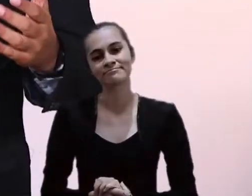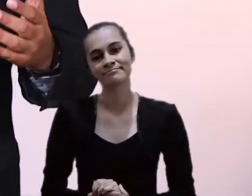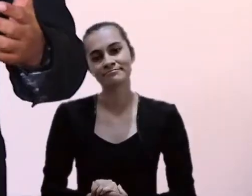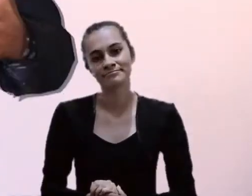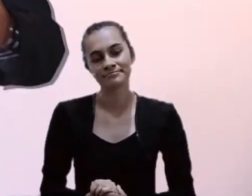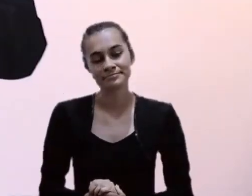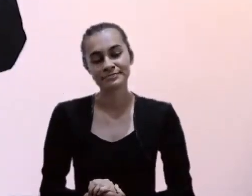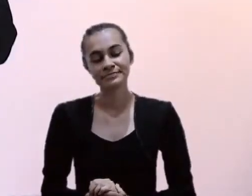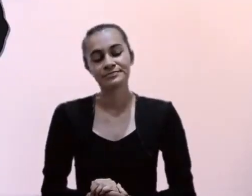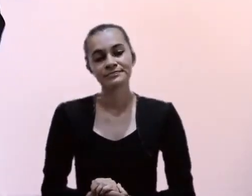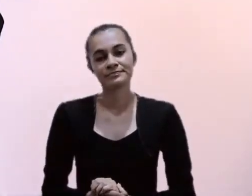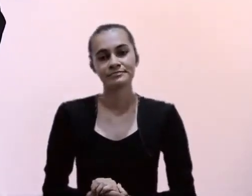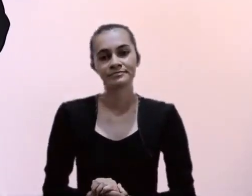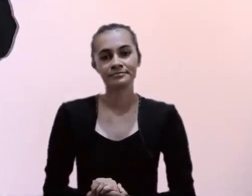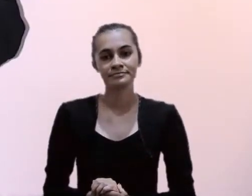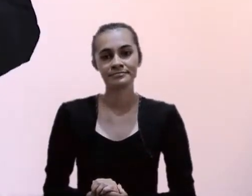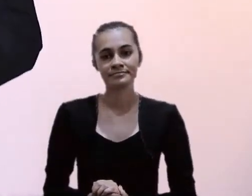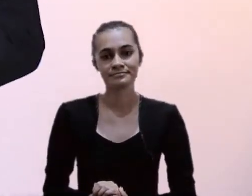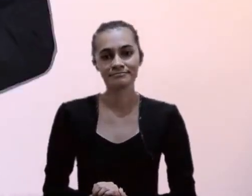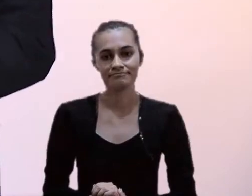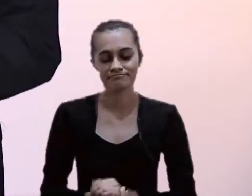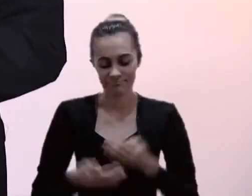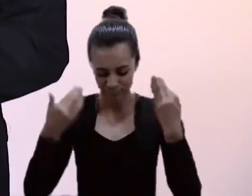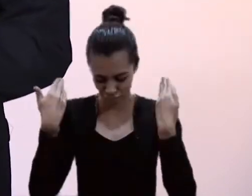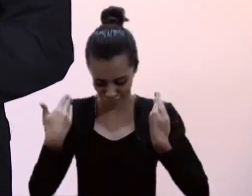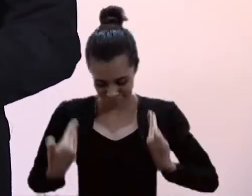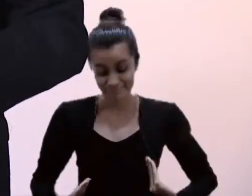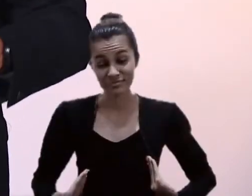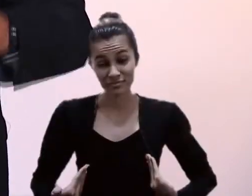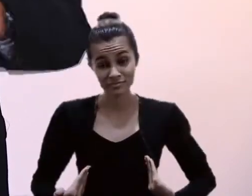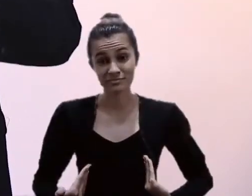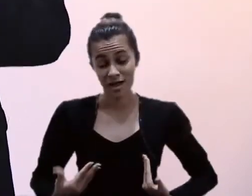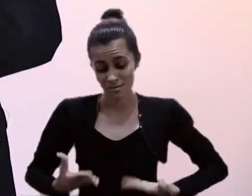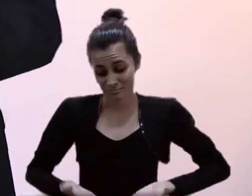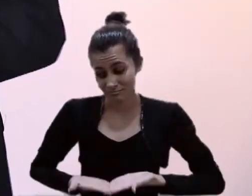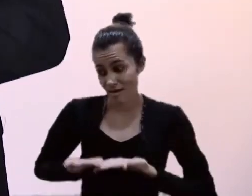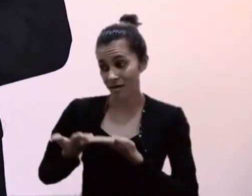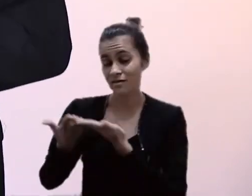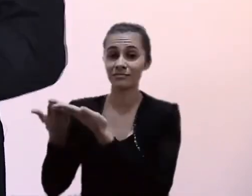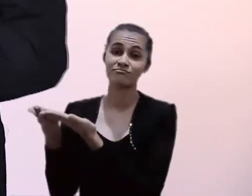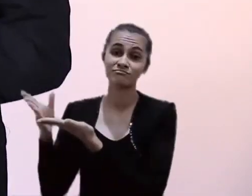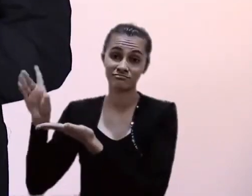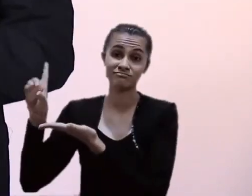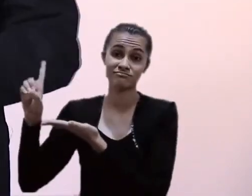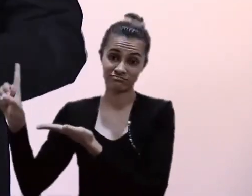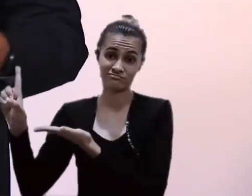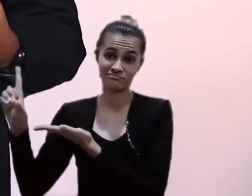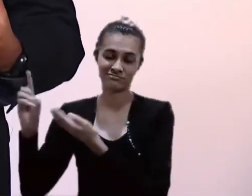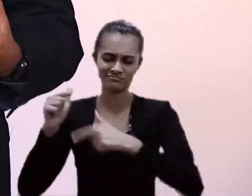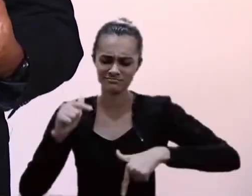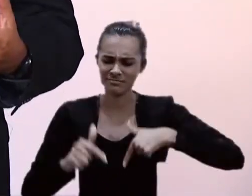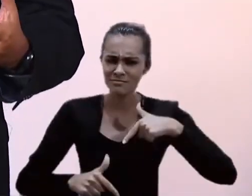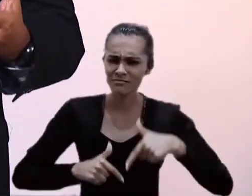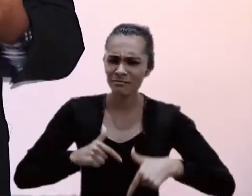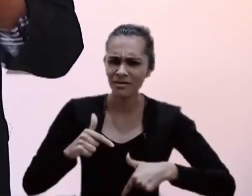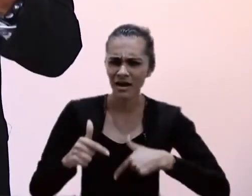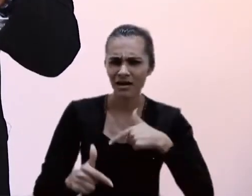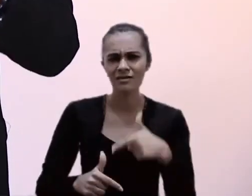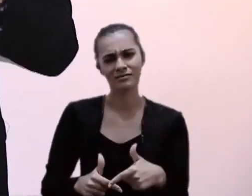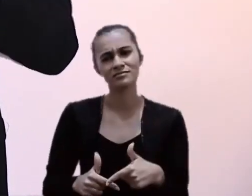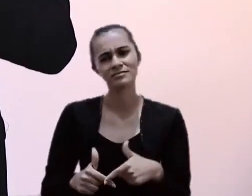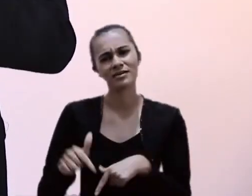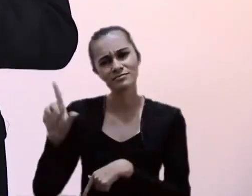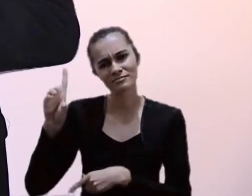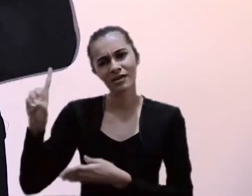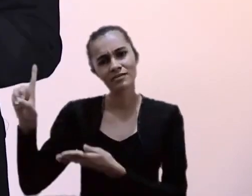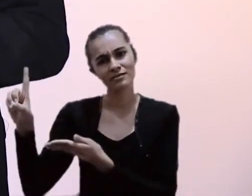Quando nos colocamos na mão de Deus, quando trabalhamos pelo Senhor, Cristo